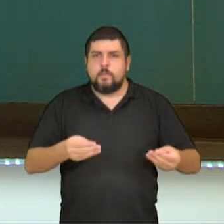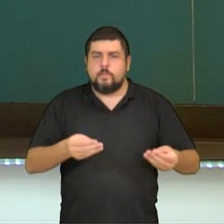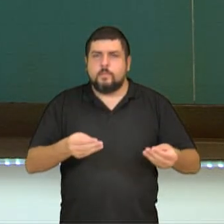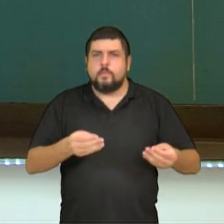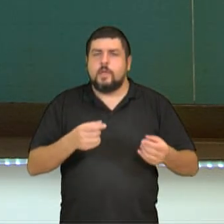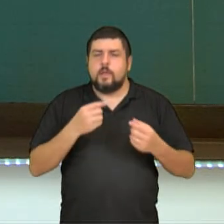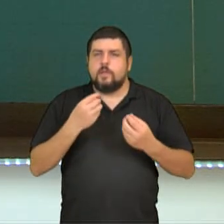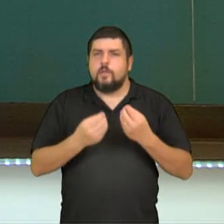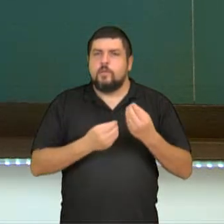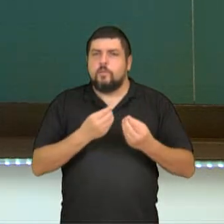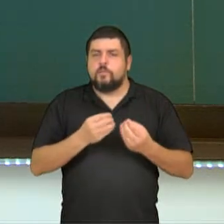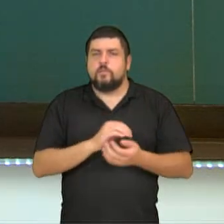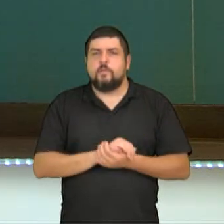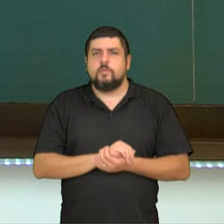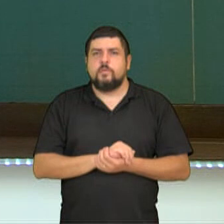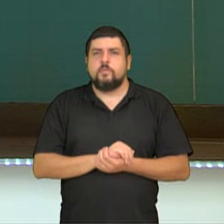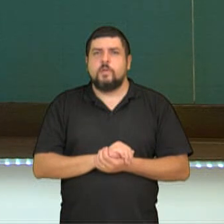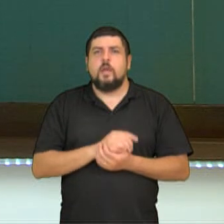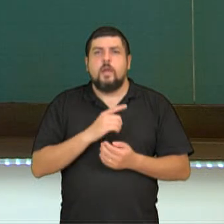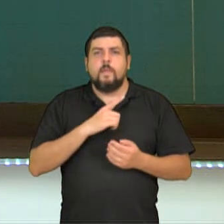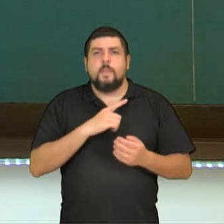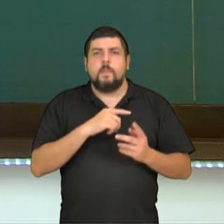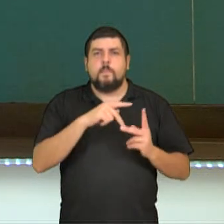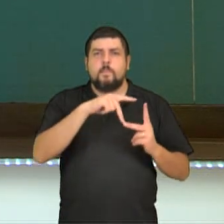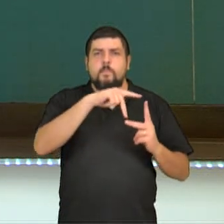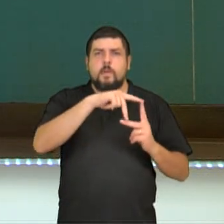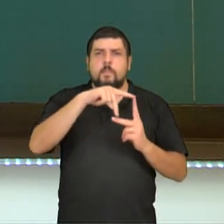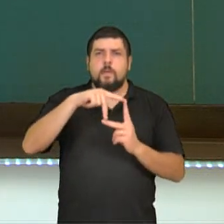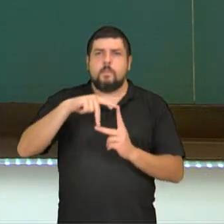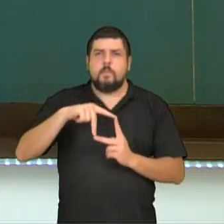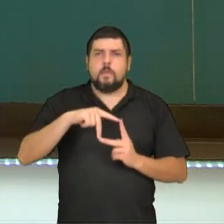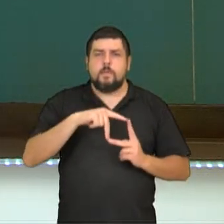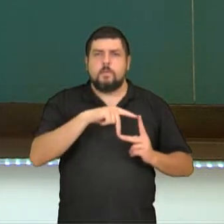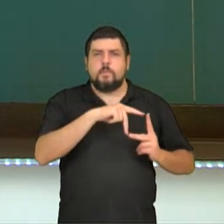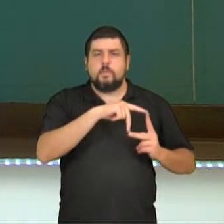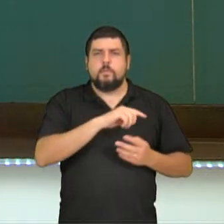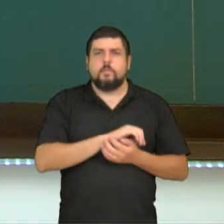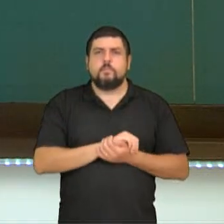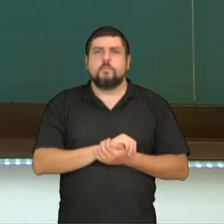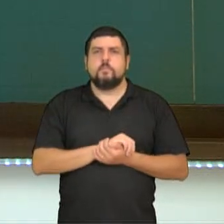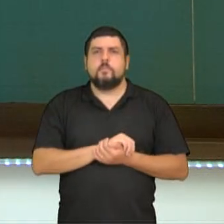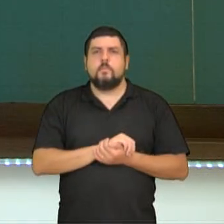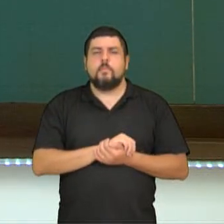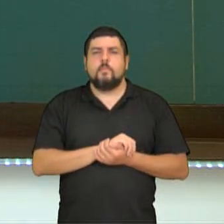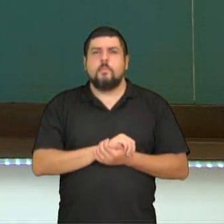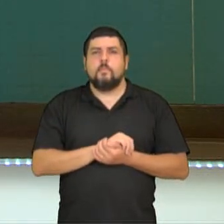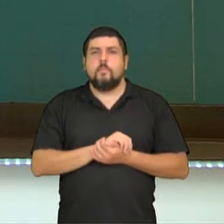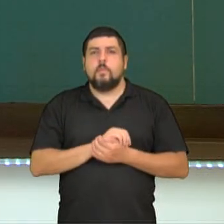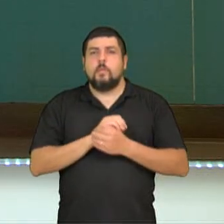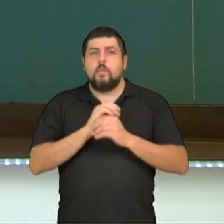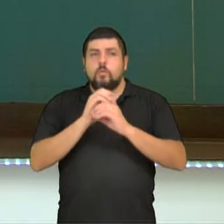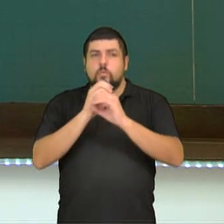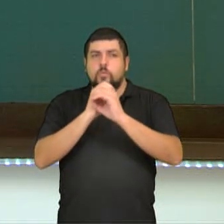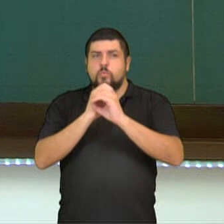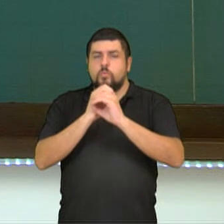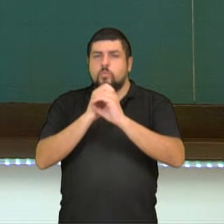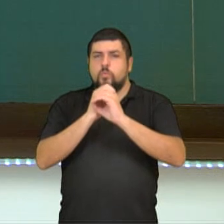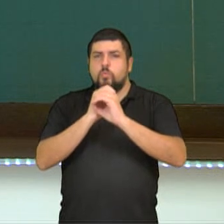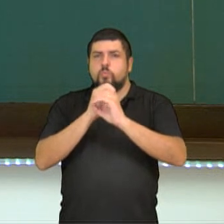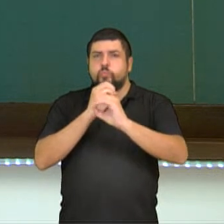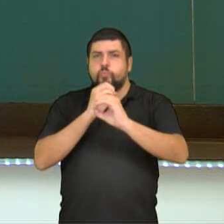o quê? São quadrados, certo? O cilindro, ele, se eu planificar o cilindro, eu tenho